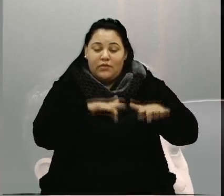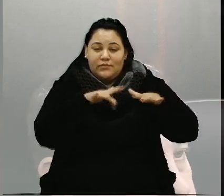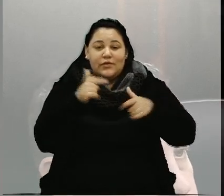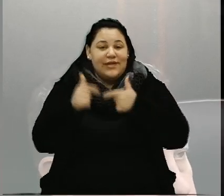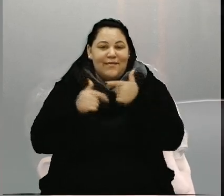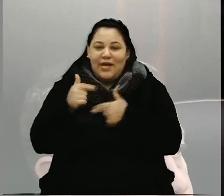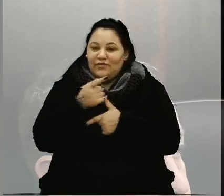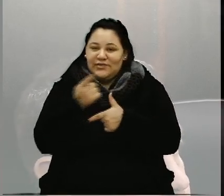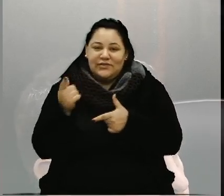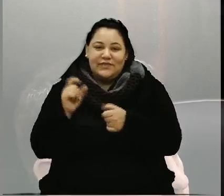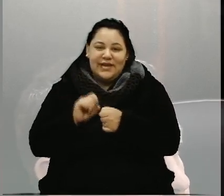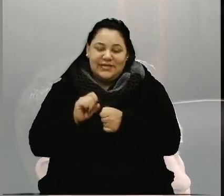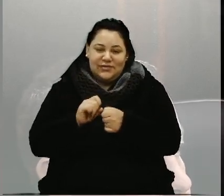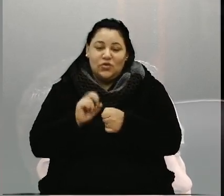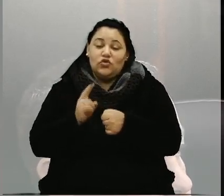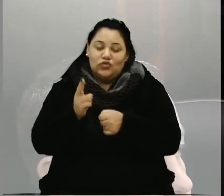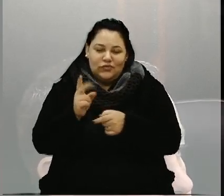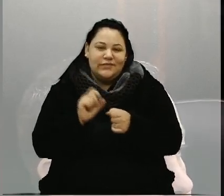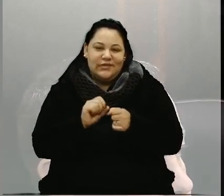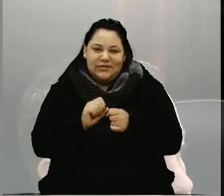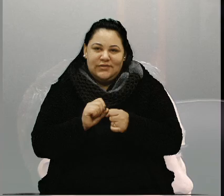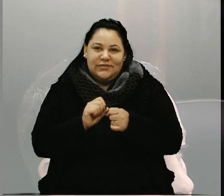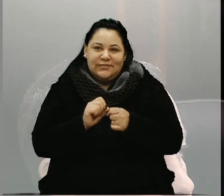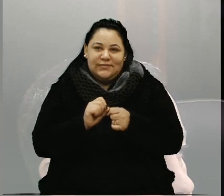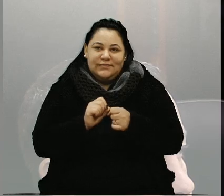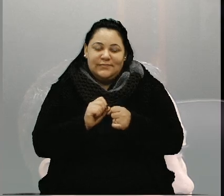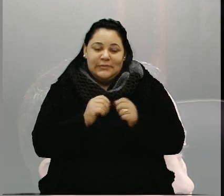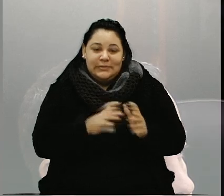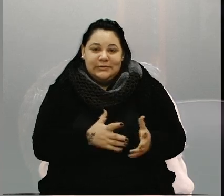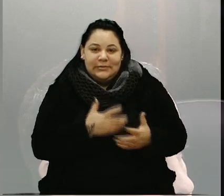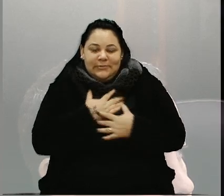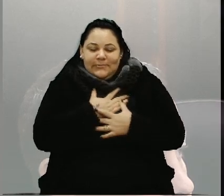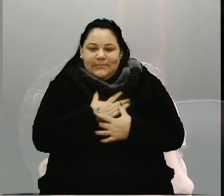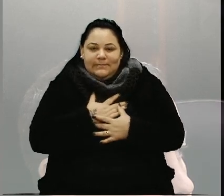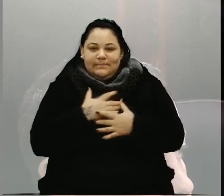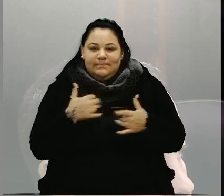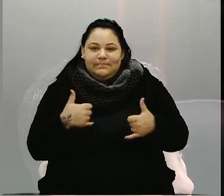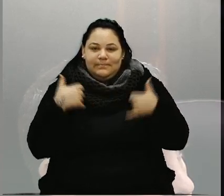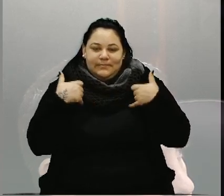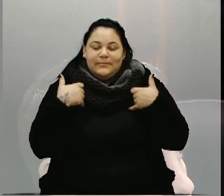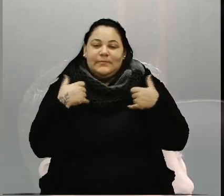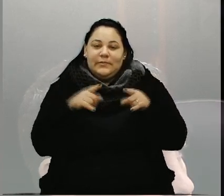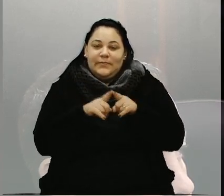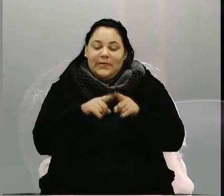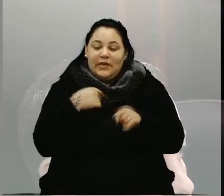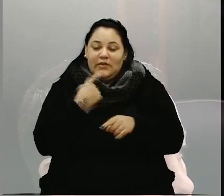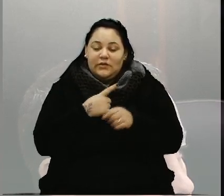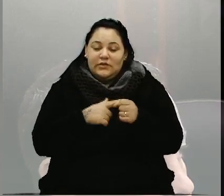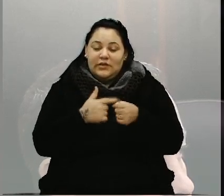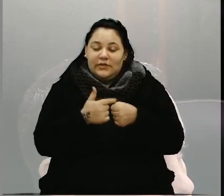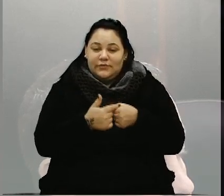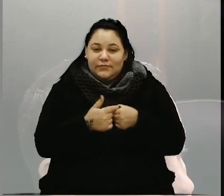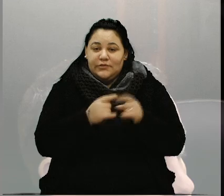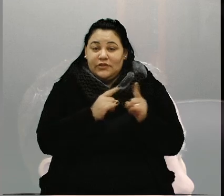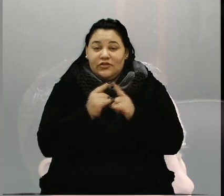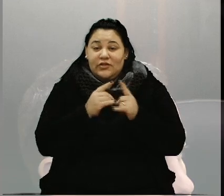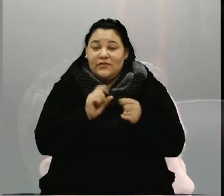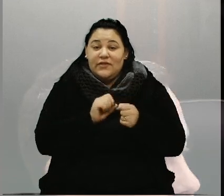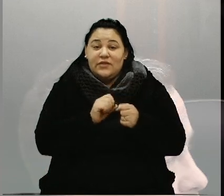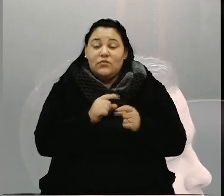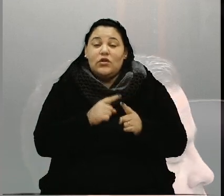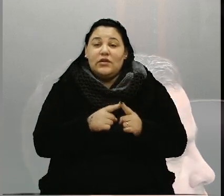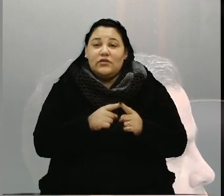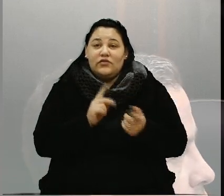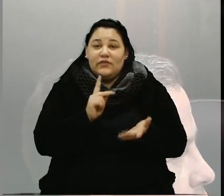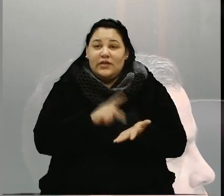fizeram. Isso nos enche de orgulho a nossa cidade. Quando tem essas entidades que fazem isso, porque isso...